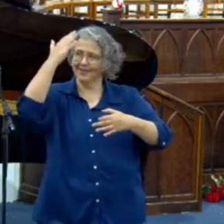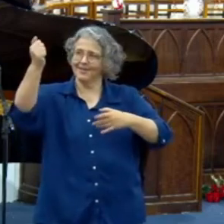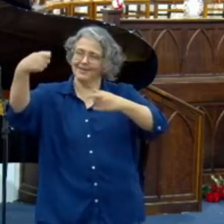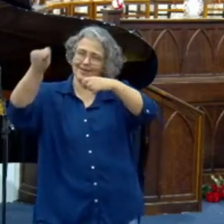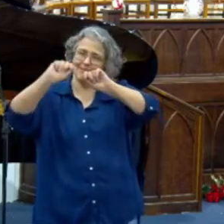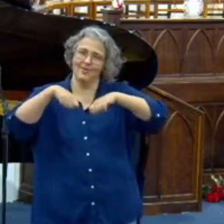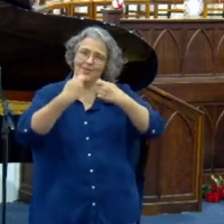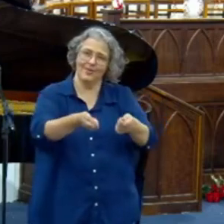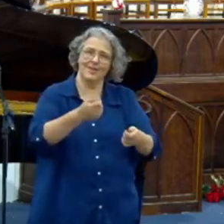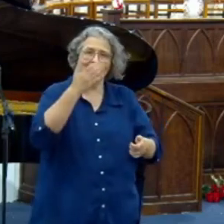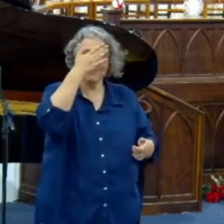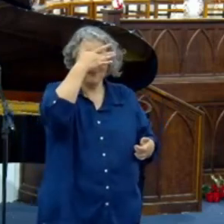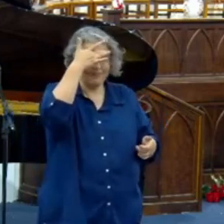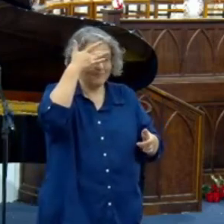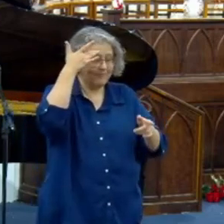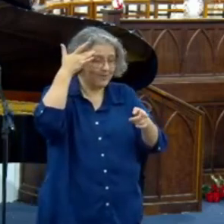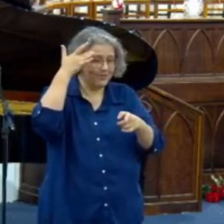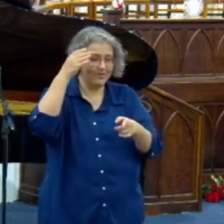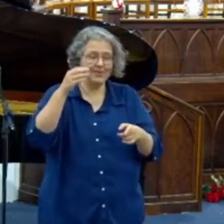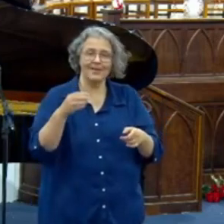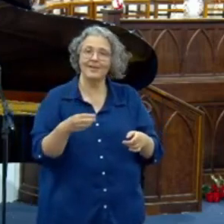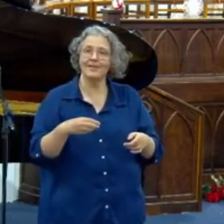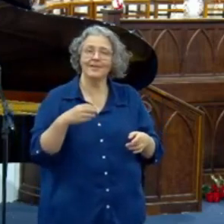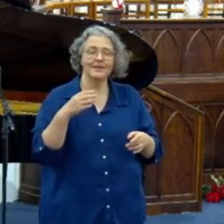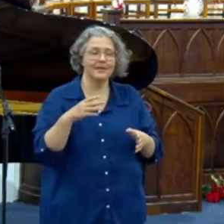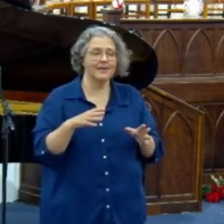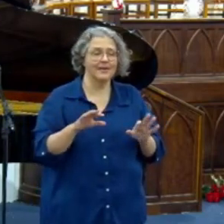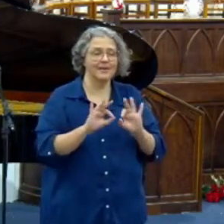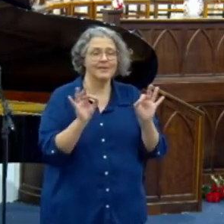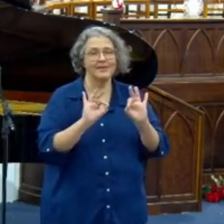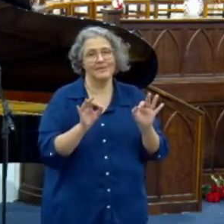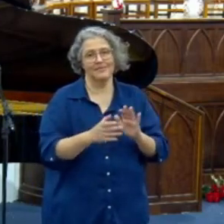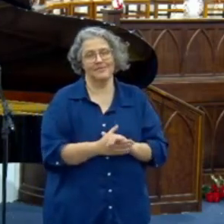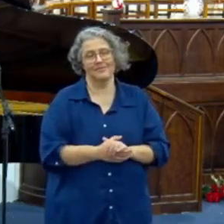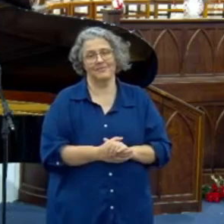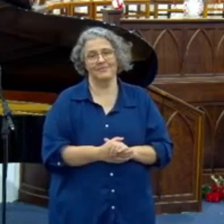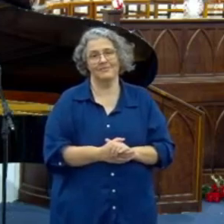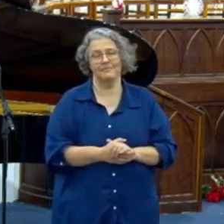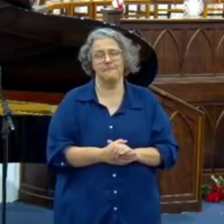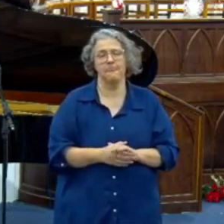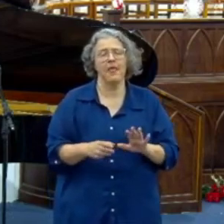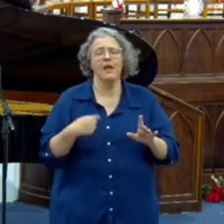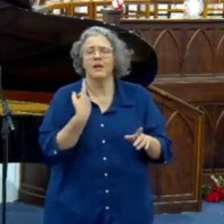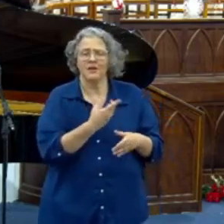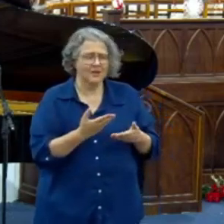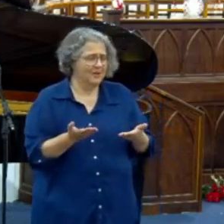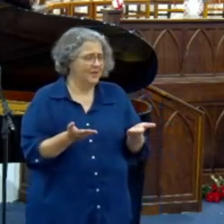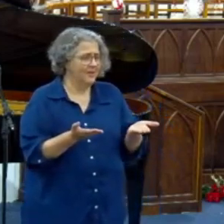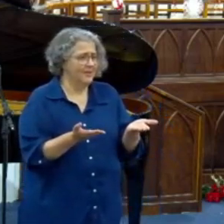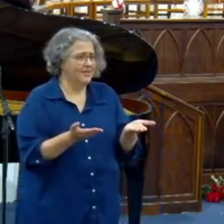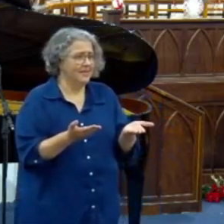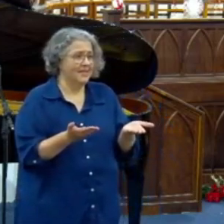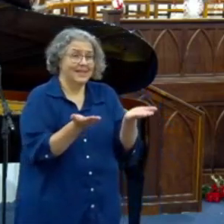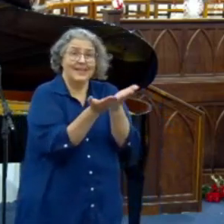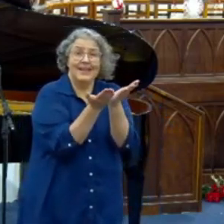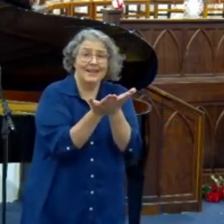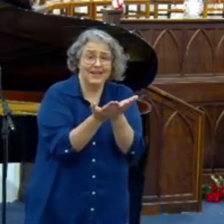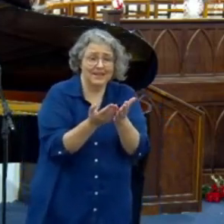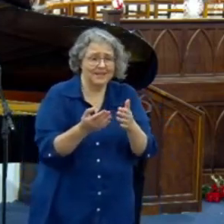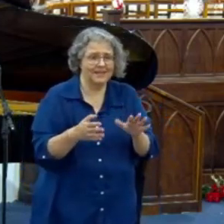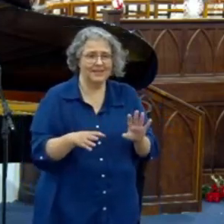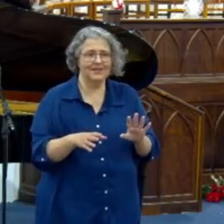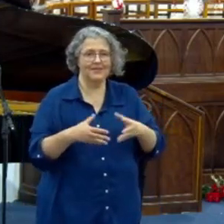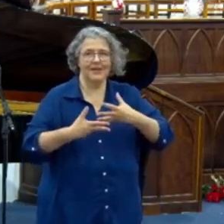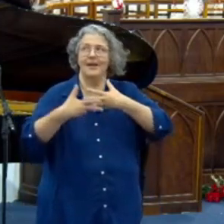aos simples. Meus irmãos, o risco de nós acharmos que o nosso cristianismo deve ser aceito por